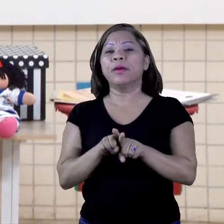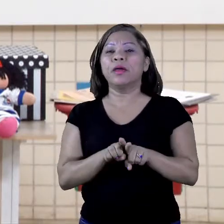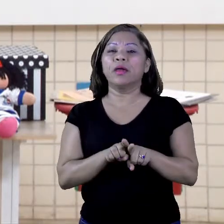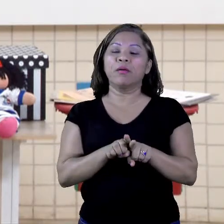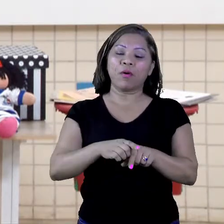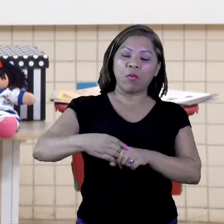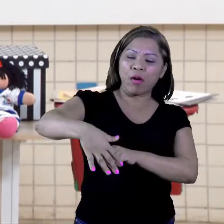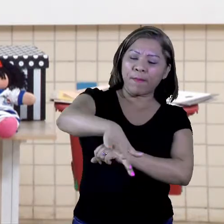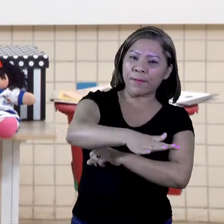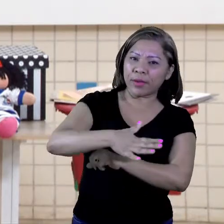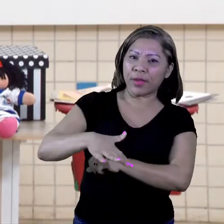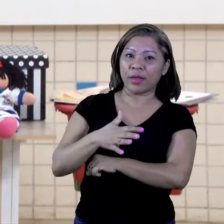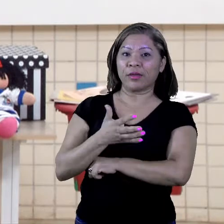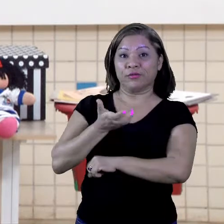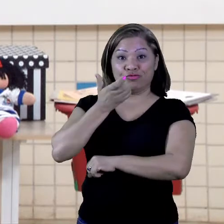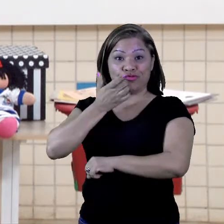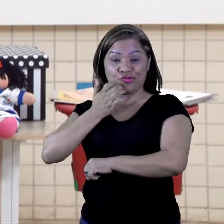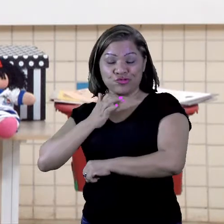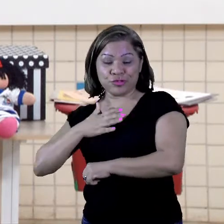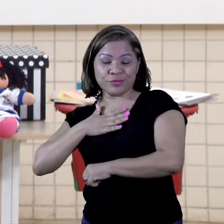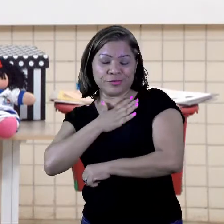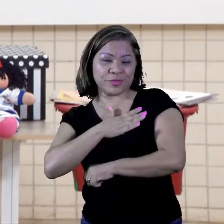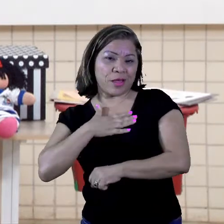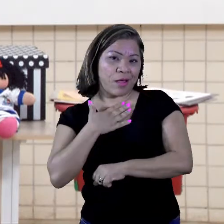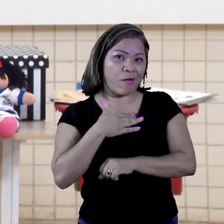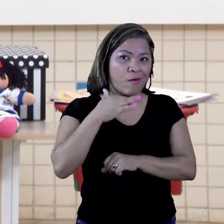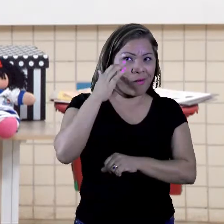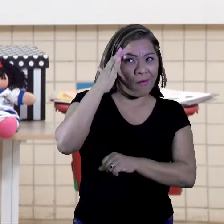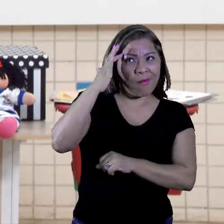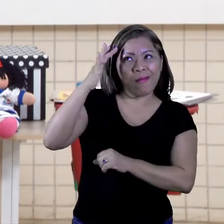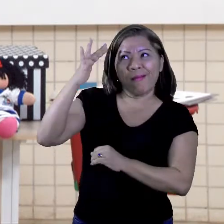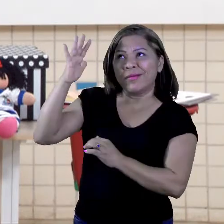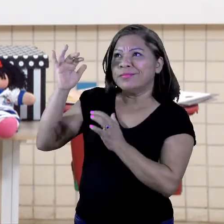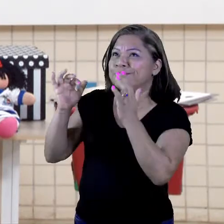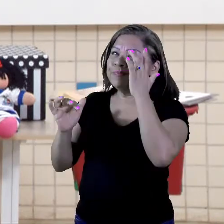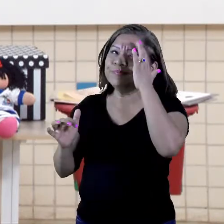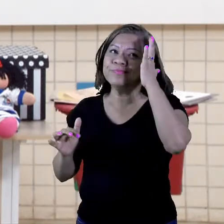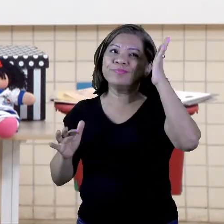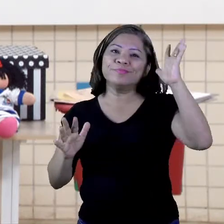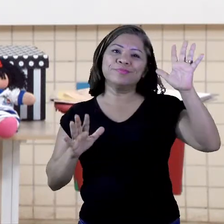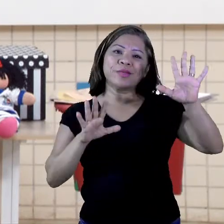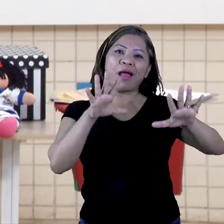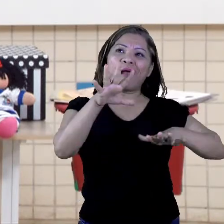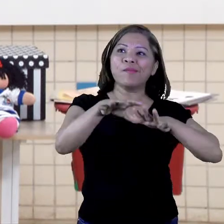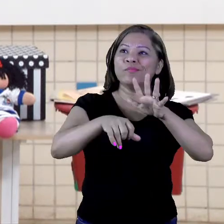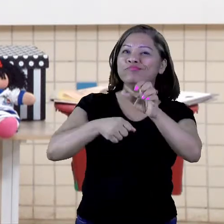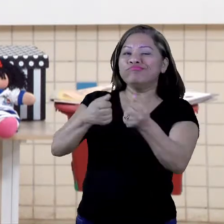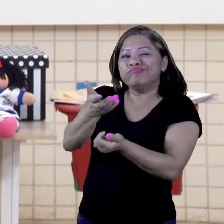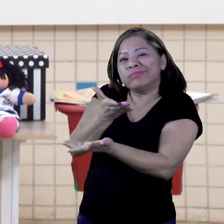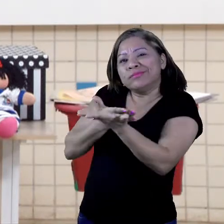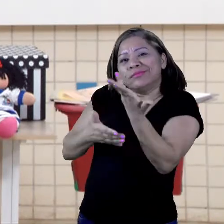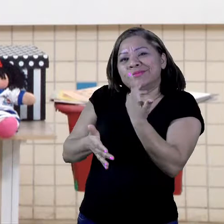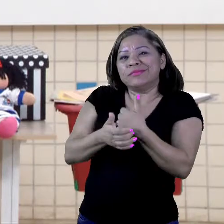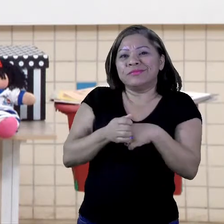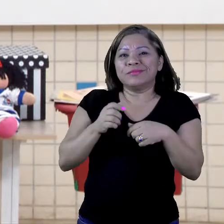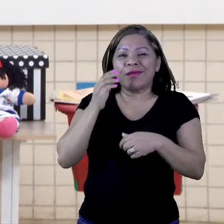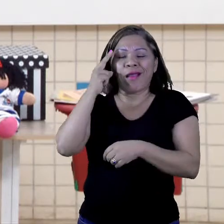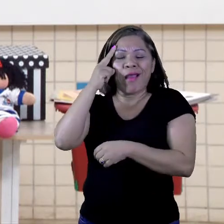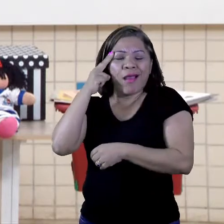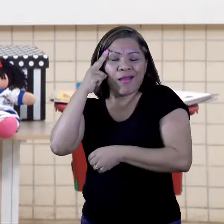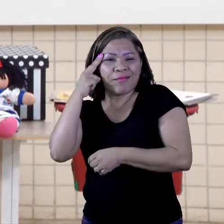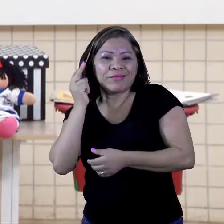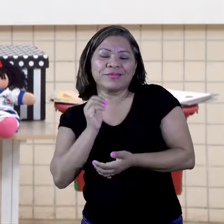criança gosta de viajar, de buscar, de interagir, de sonhar. E para isso é interessante você